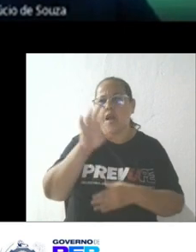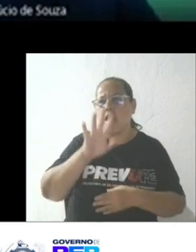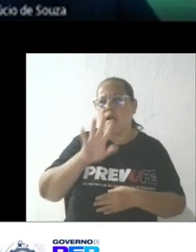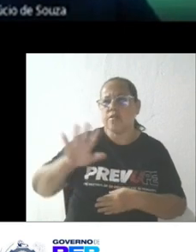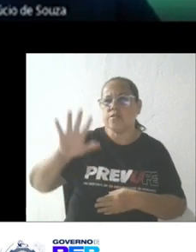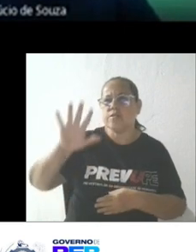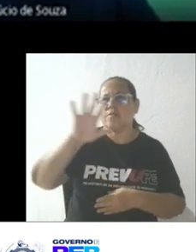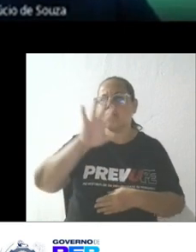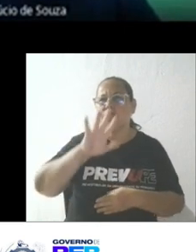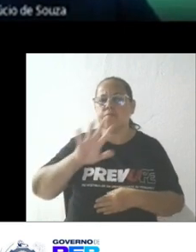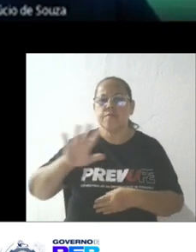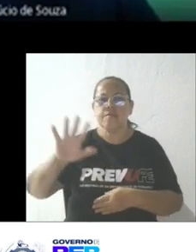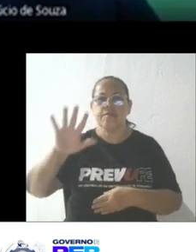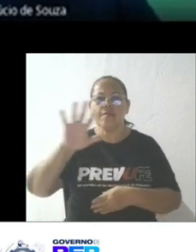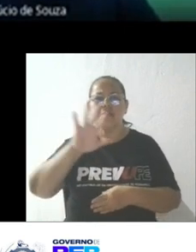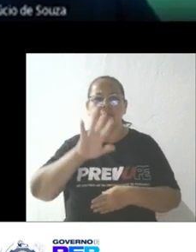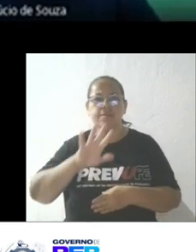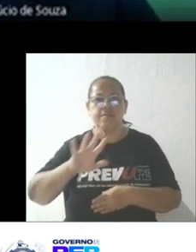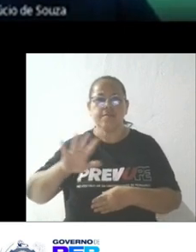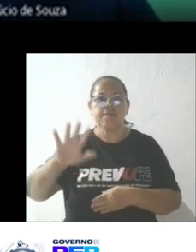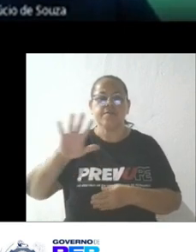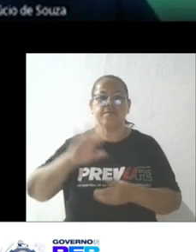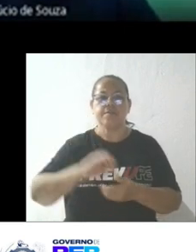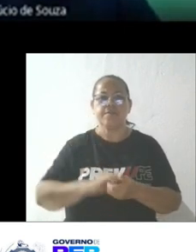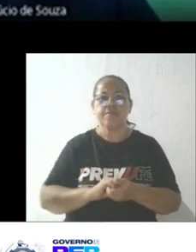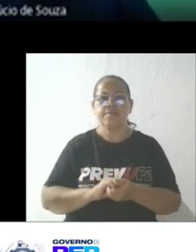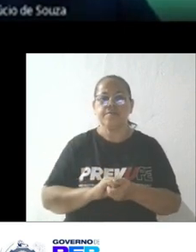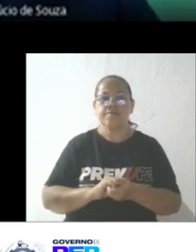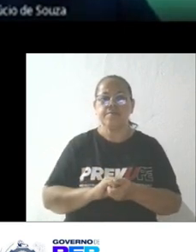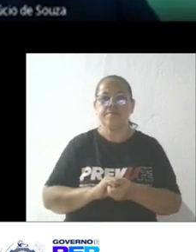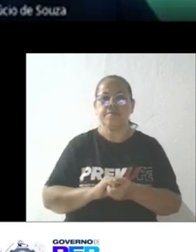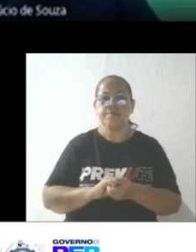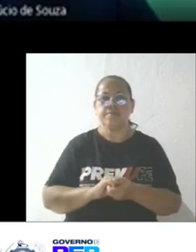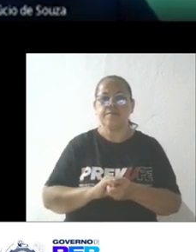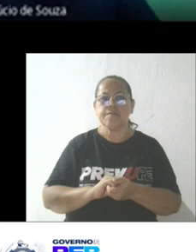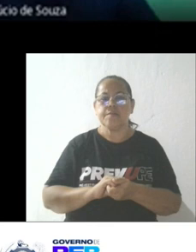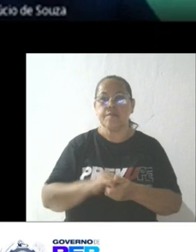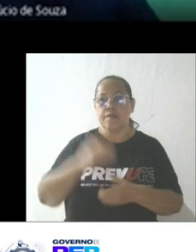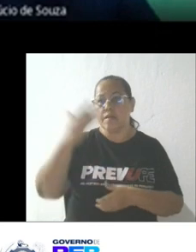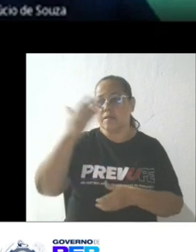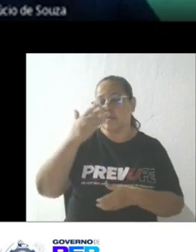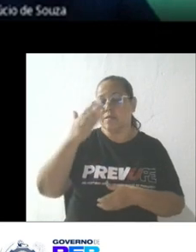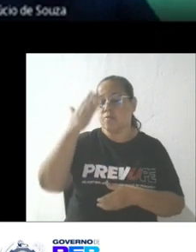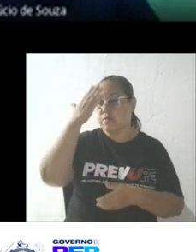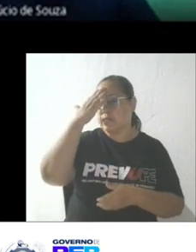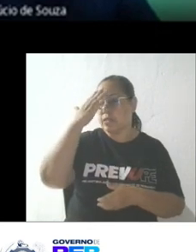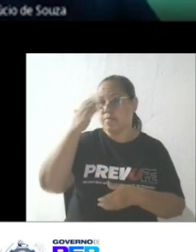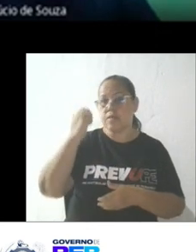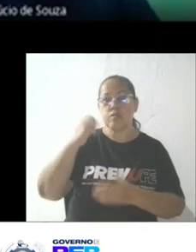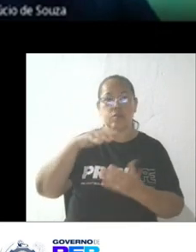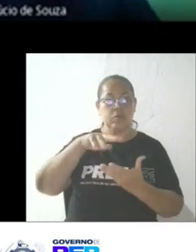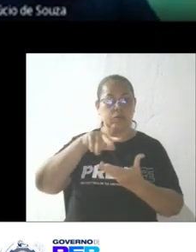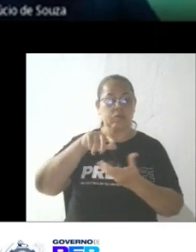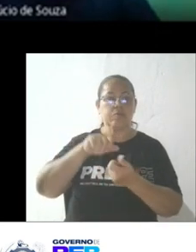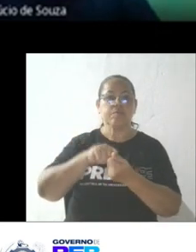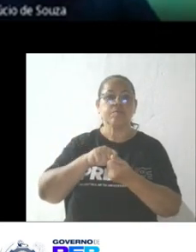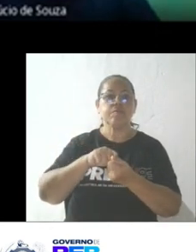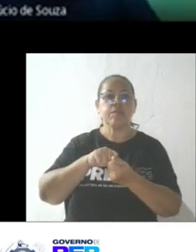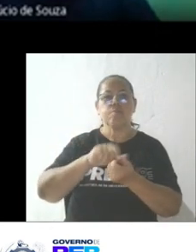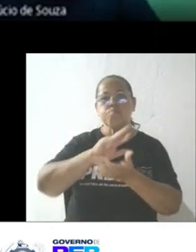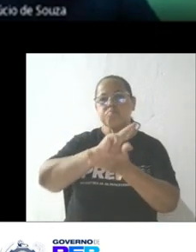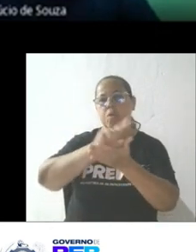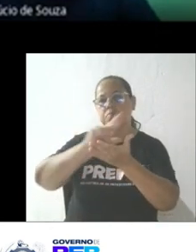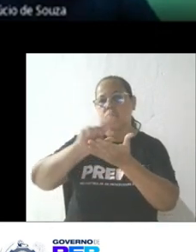parvoice cega são o grande saber do mundo numa série de imagens desse tipo